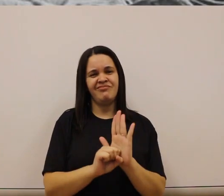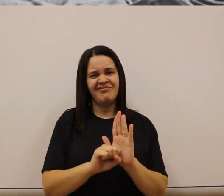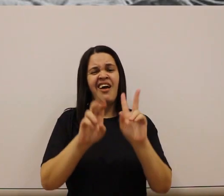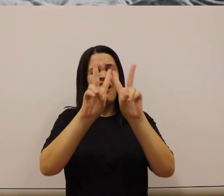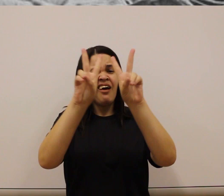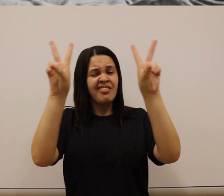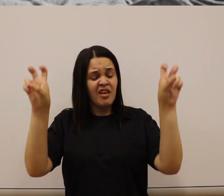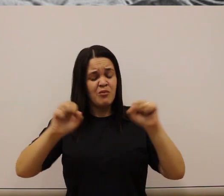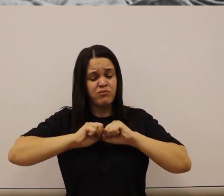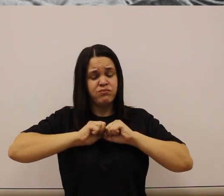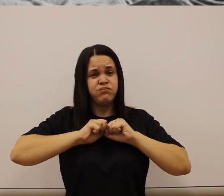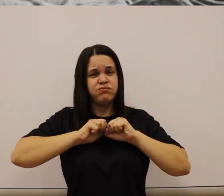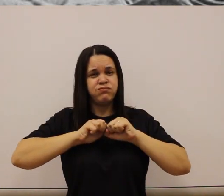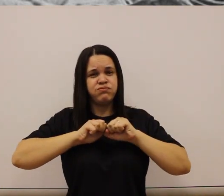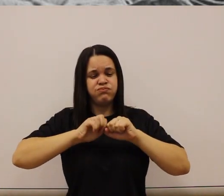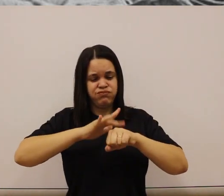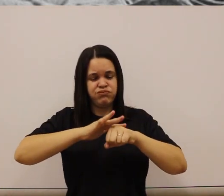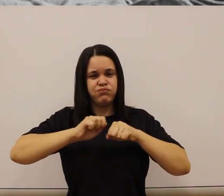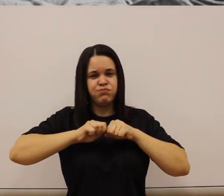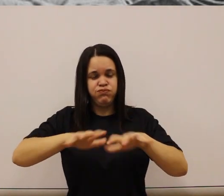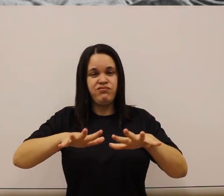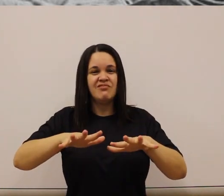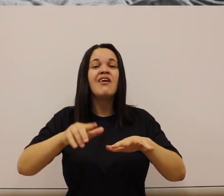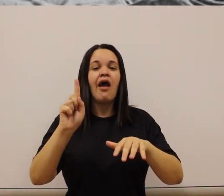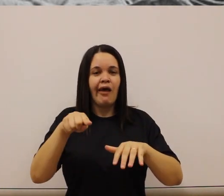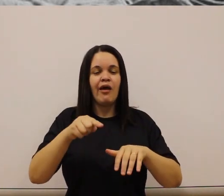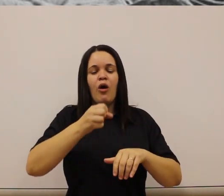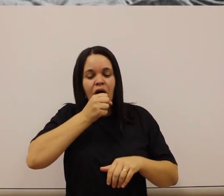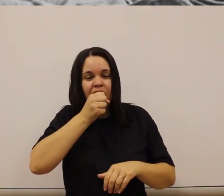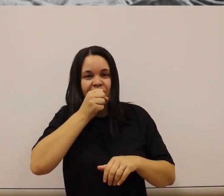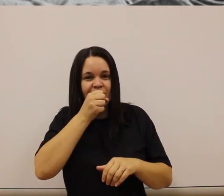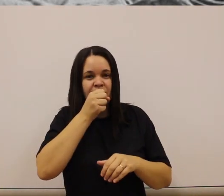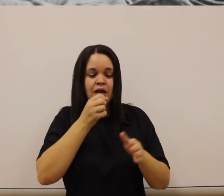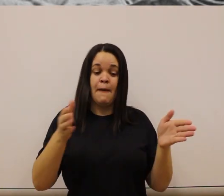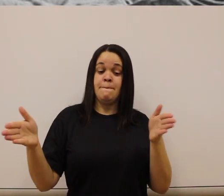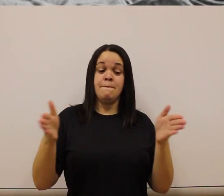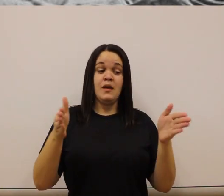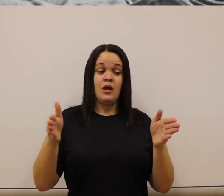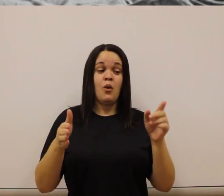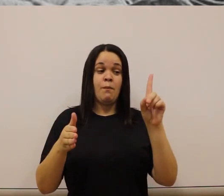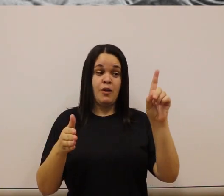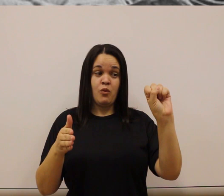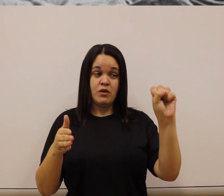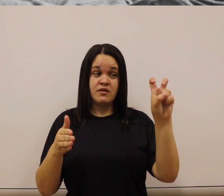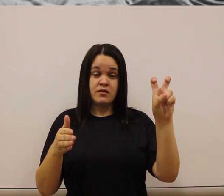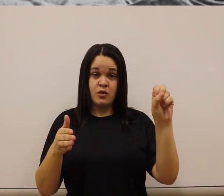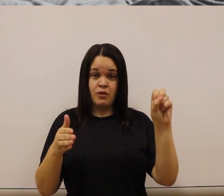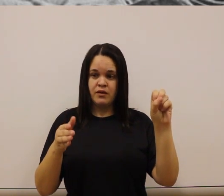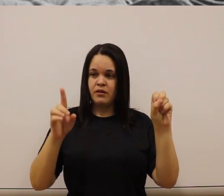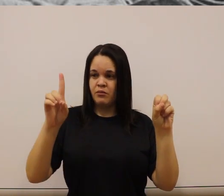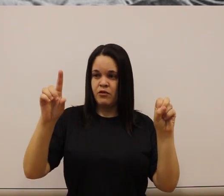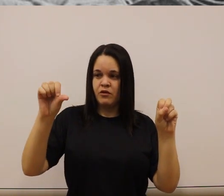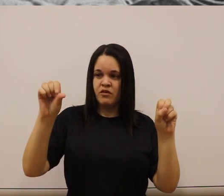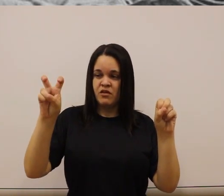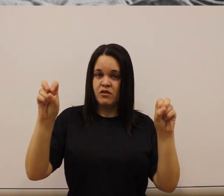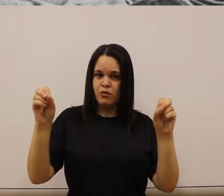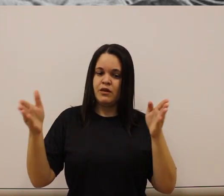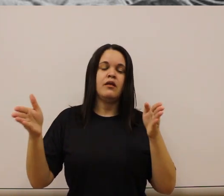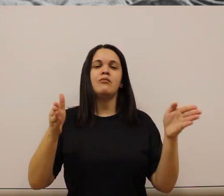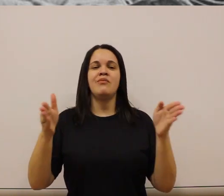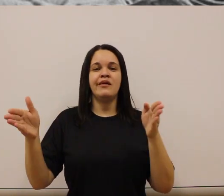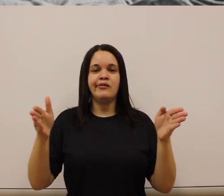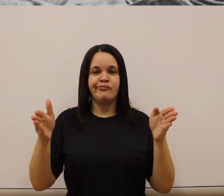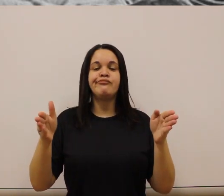sobre tuberculose, sobre o surto da tuberculose, que ocorreu entre 1850 a 1950.